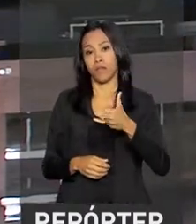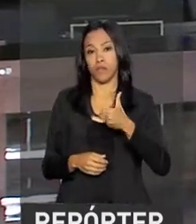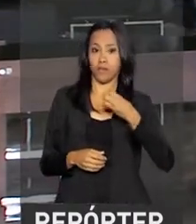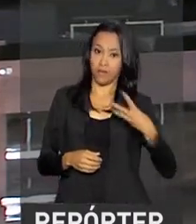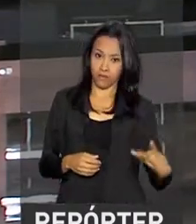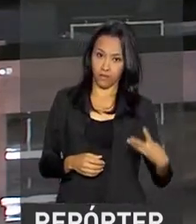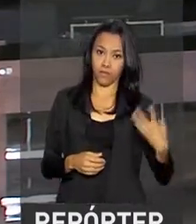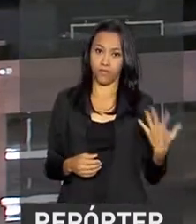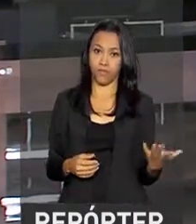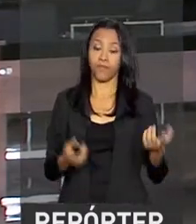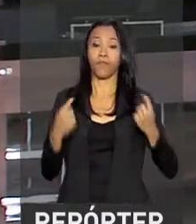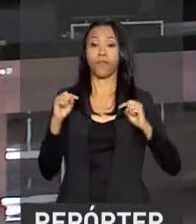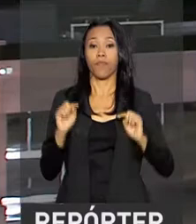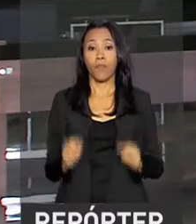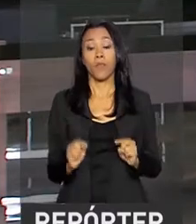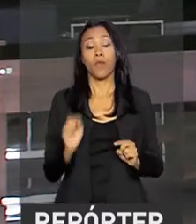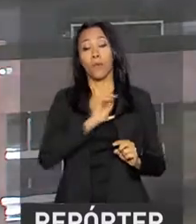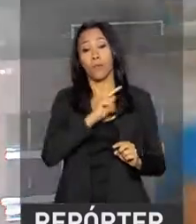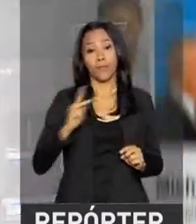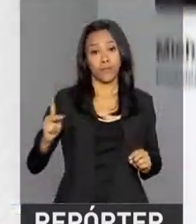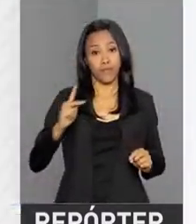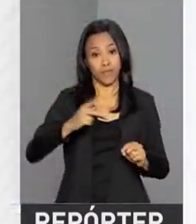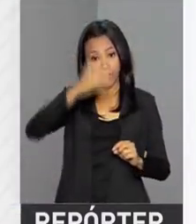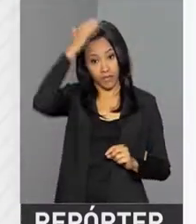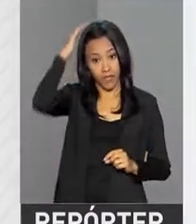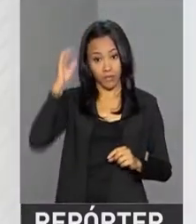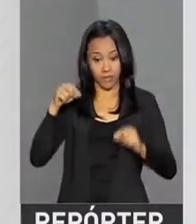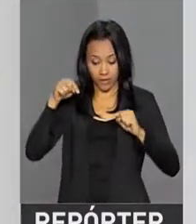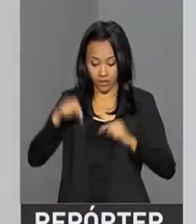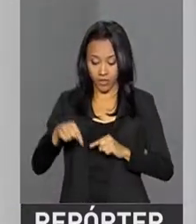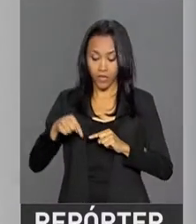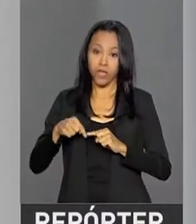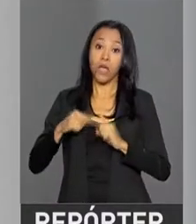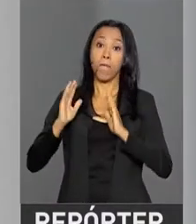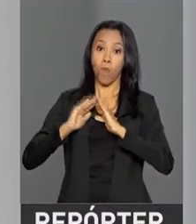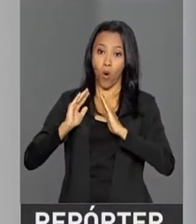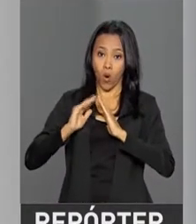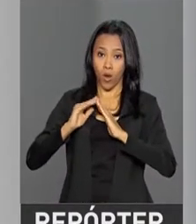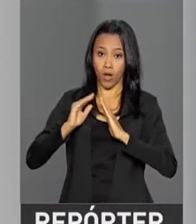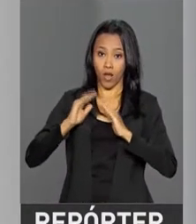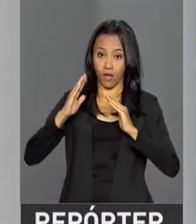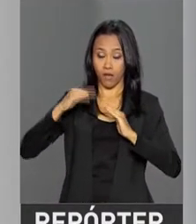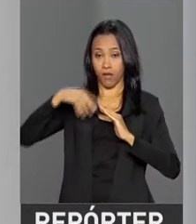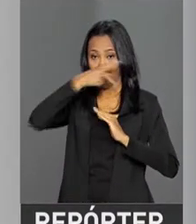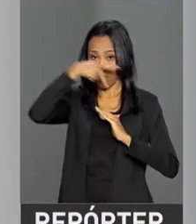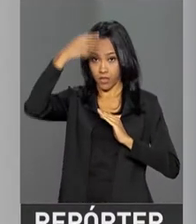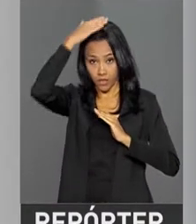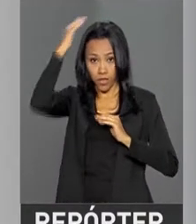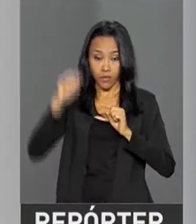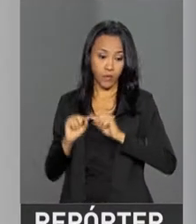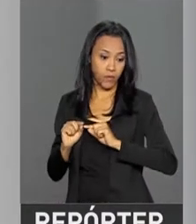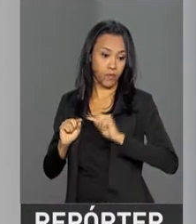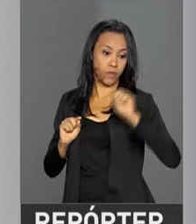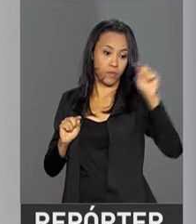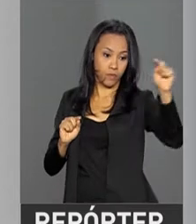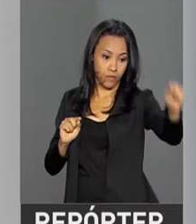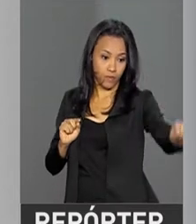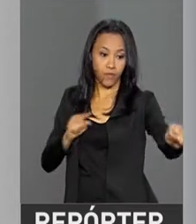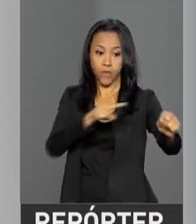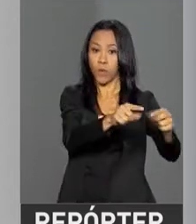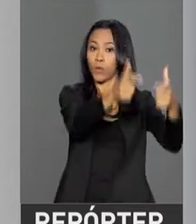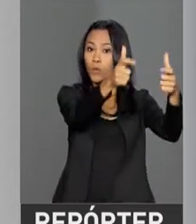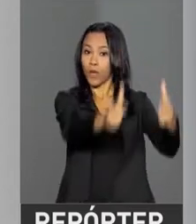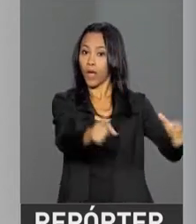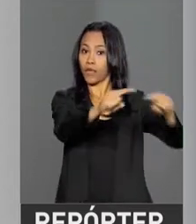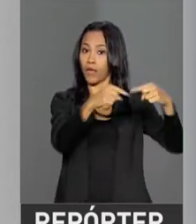michel temer fez o trajeto entre o palácio do jaburu onde mora e o palácio da alvorada local da reunião e com